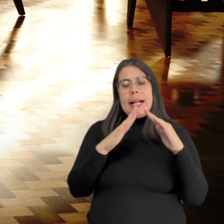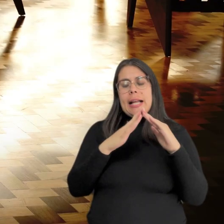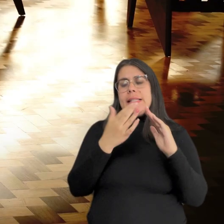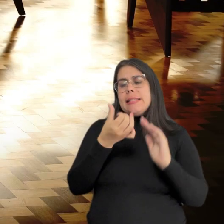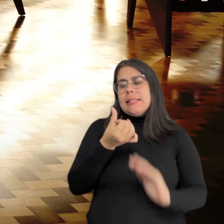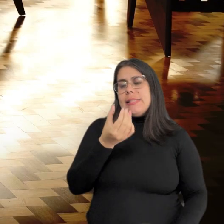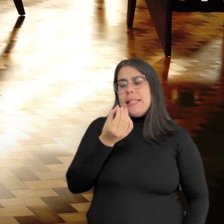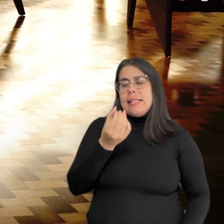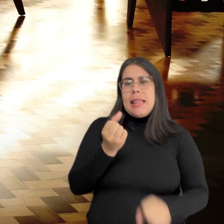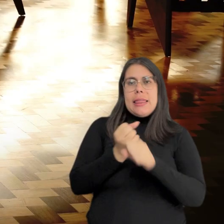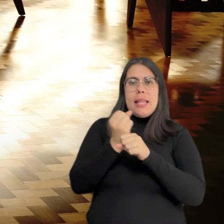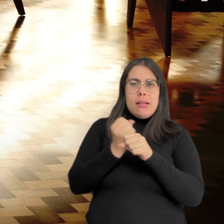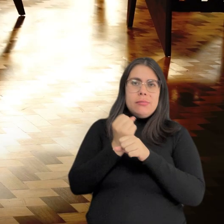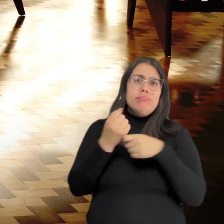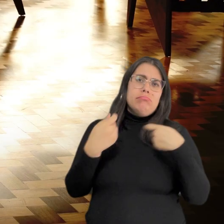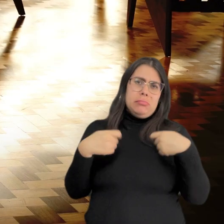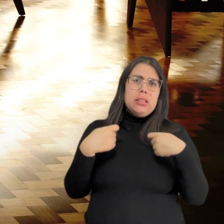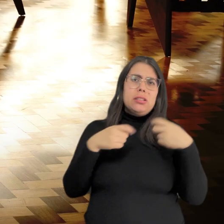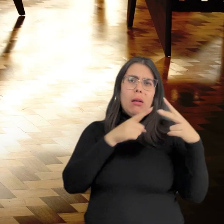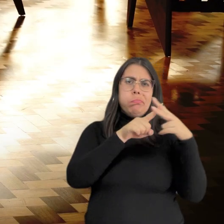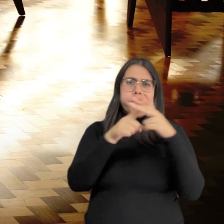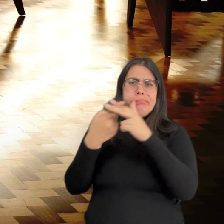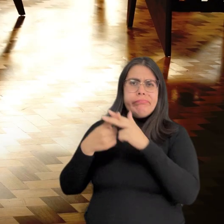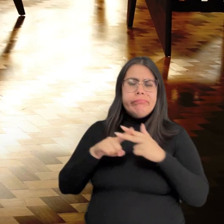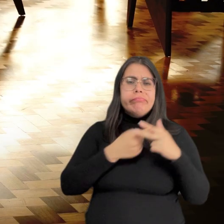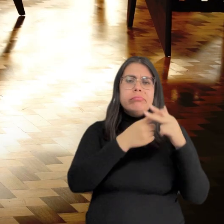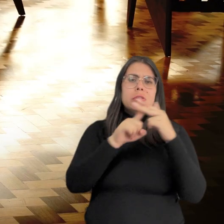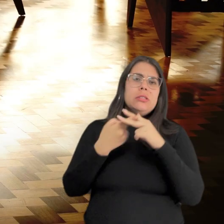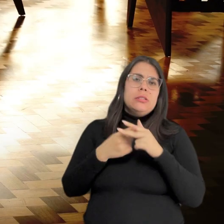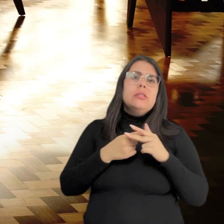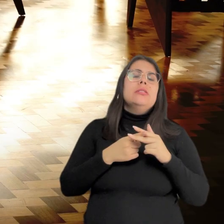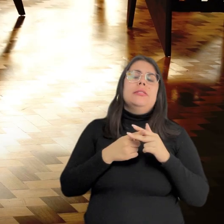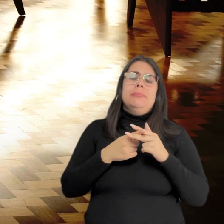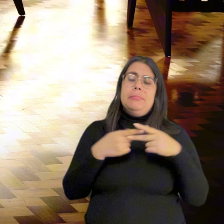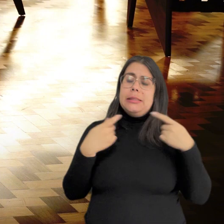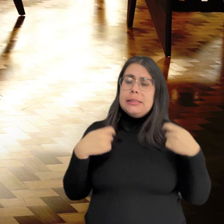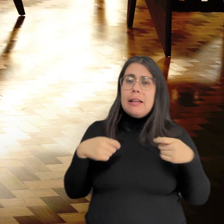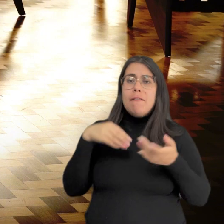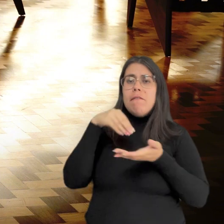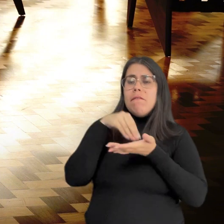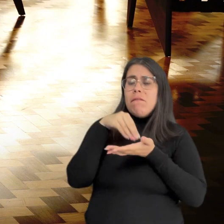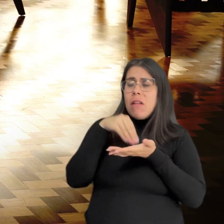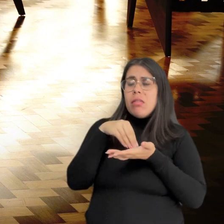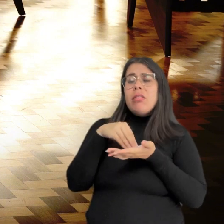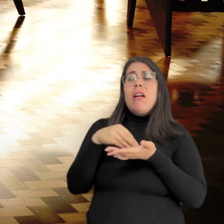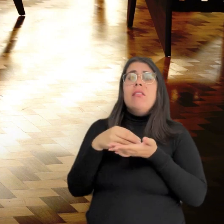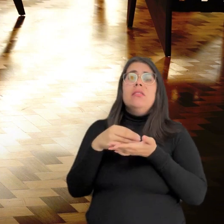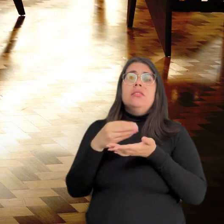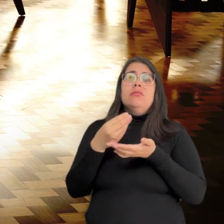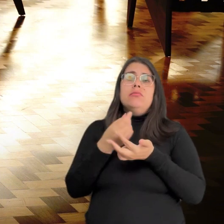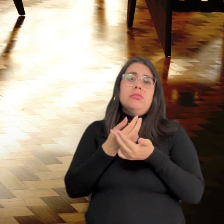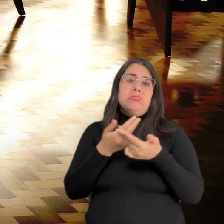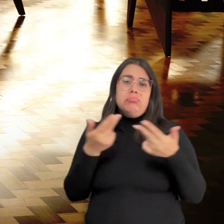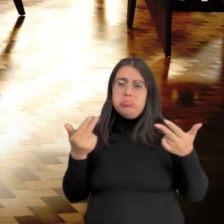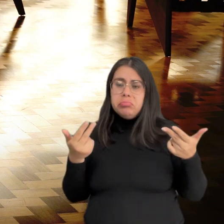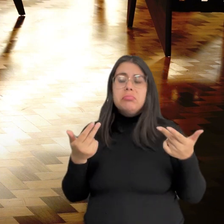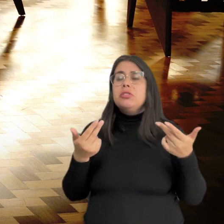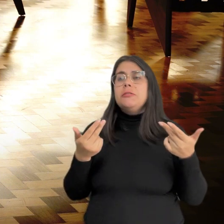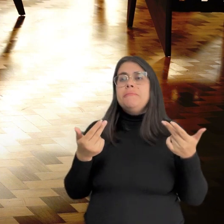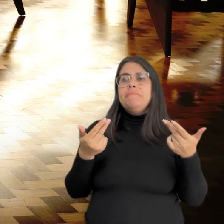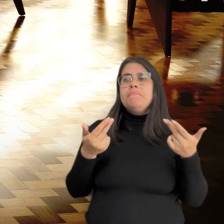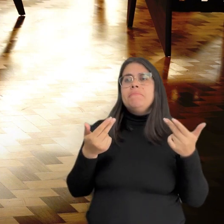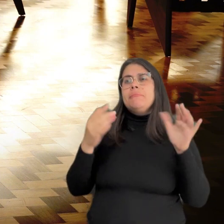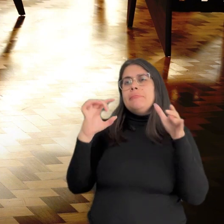no elemento vazado, faltavam algumas pastilhas de vidro, a